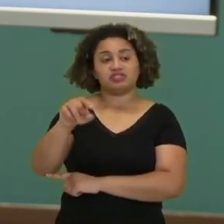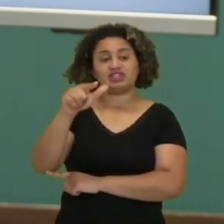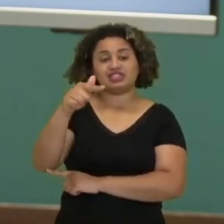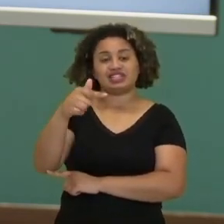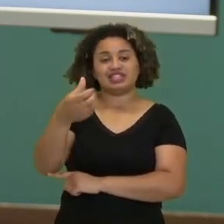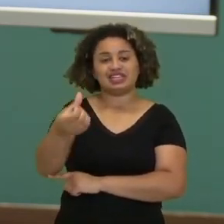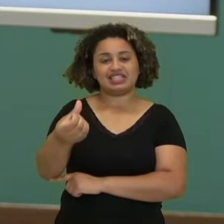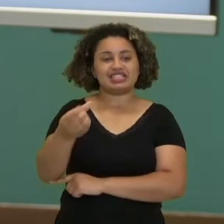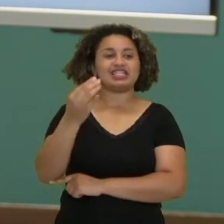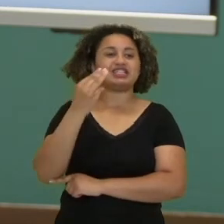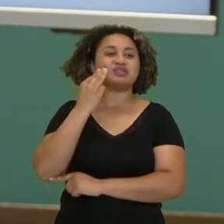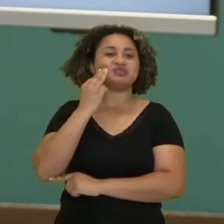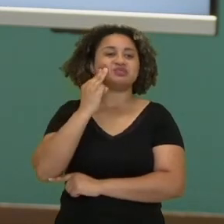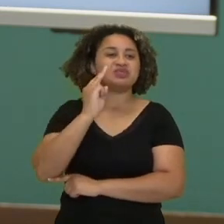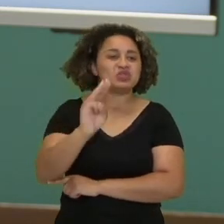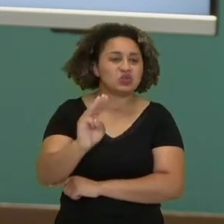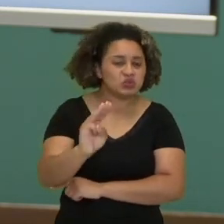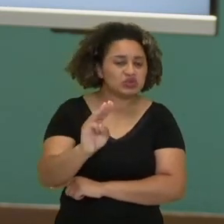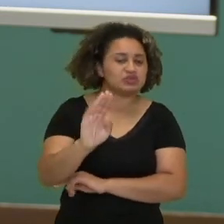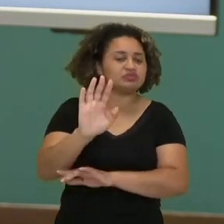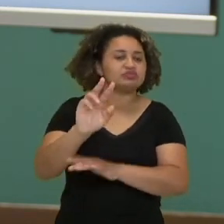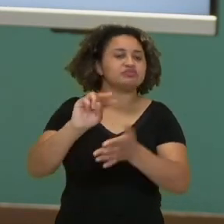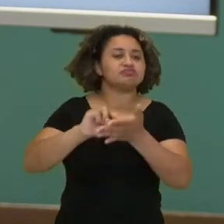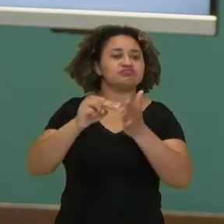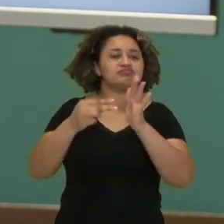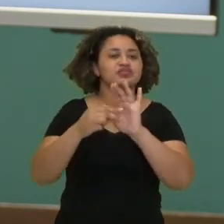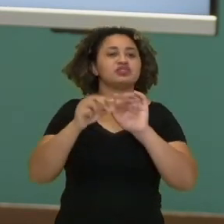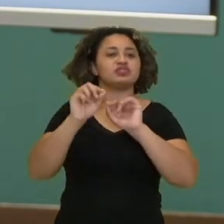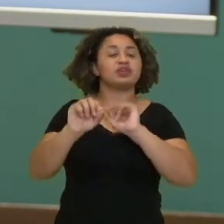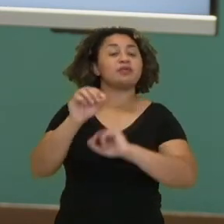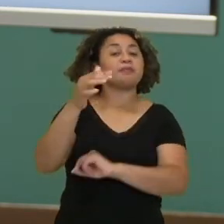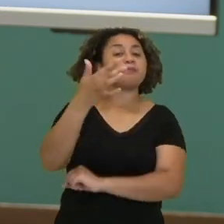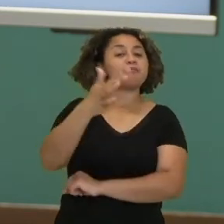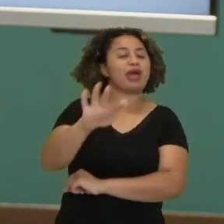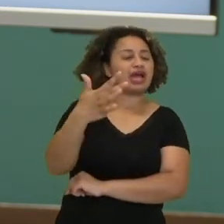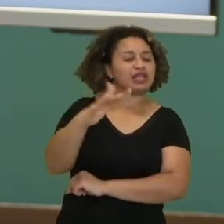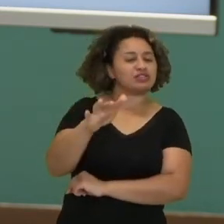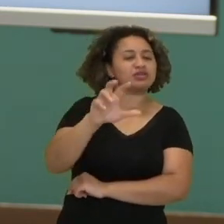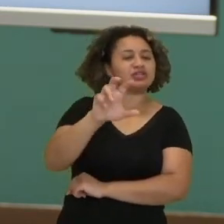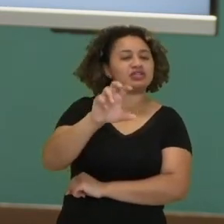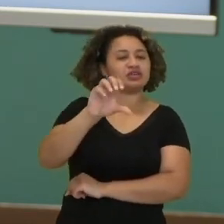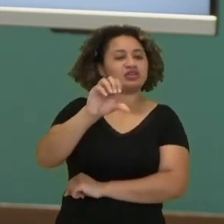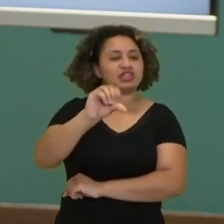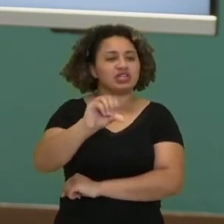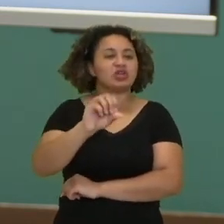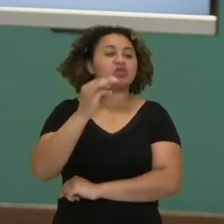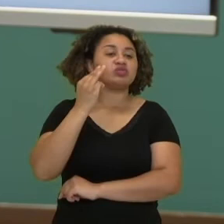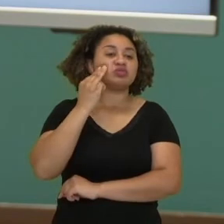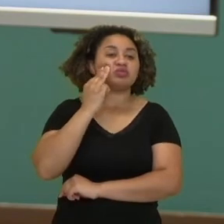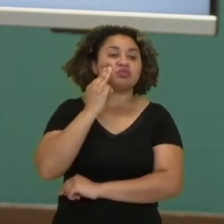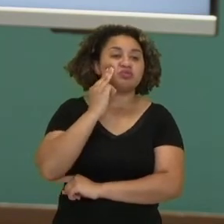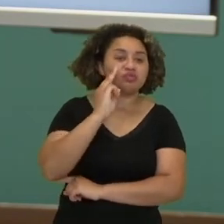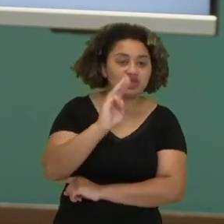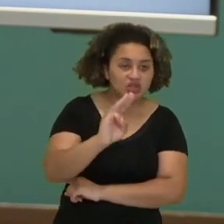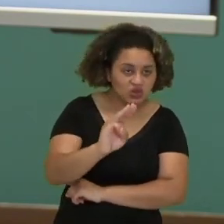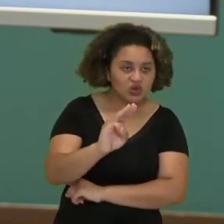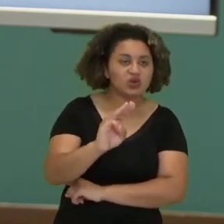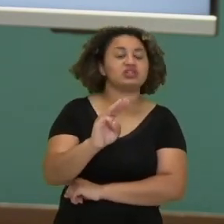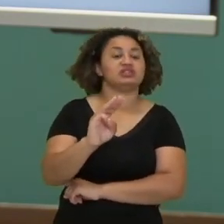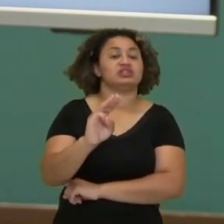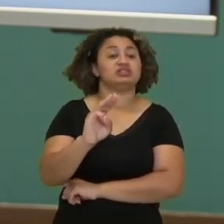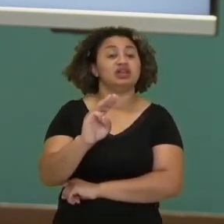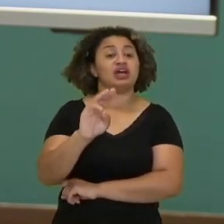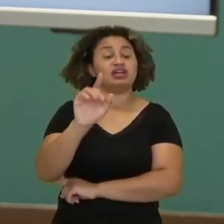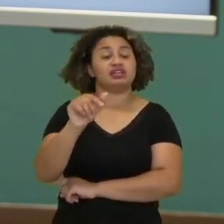59,76 milhões. Então, significa que aproximadamente 59 milhões e